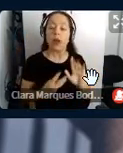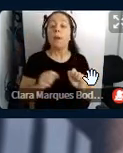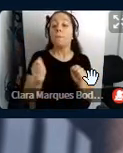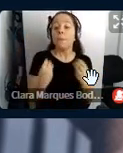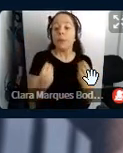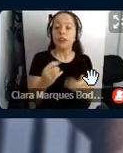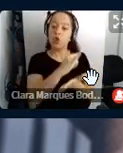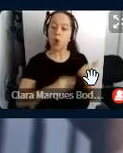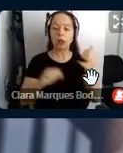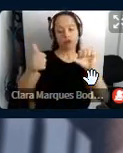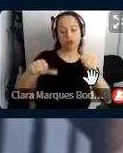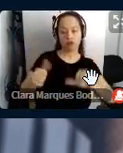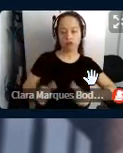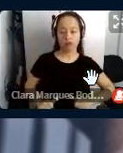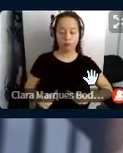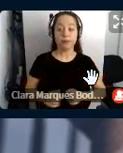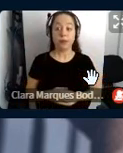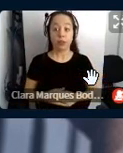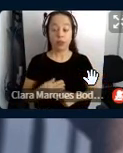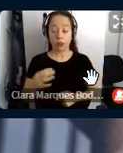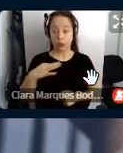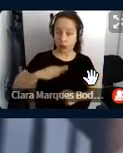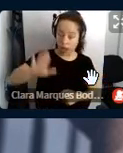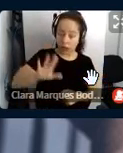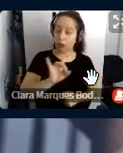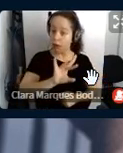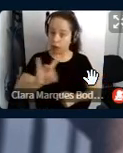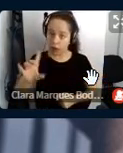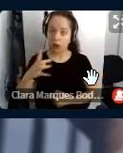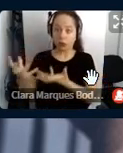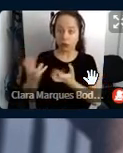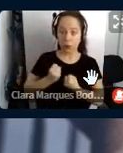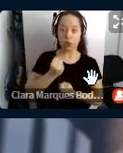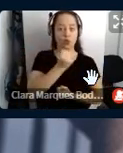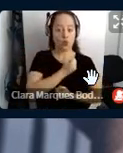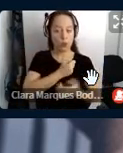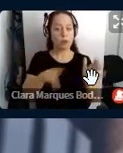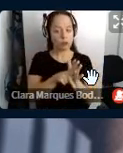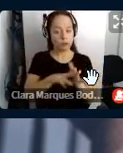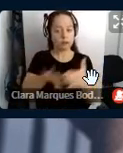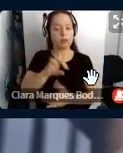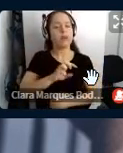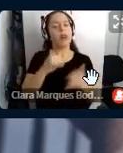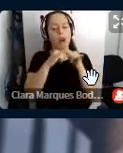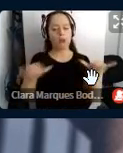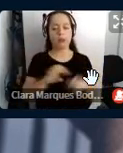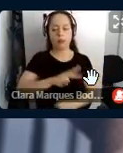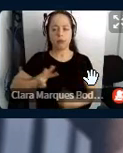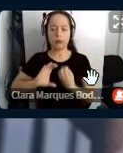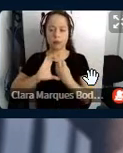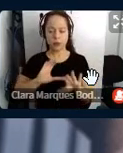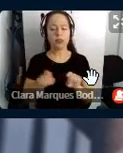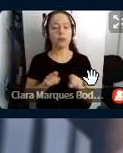documentação. Cada candidato recebeu um número para participação do sorteio que foi divulgado nos sítios do CEFOR e do